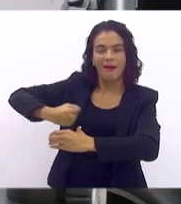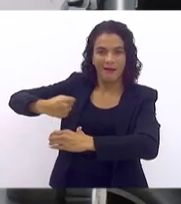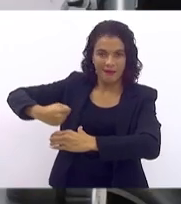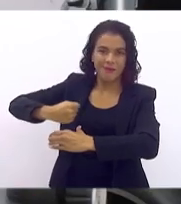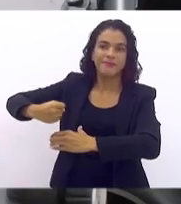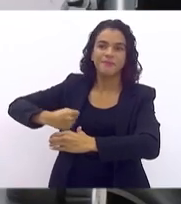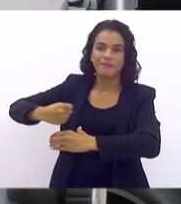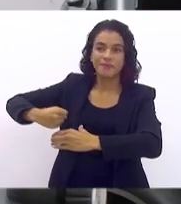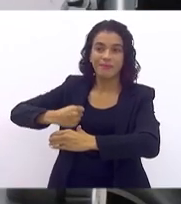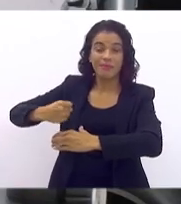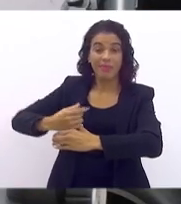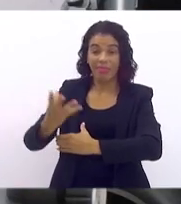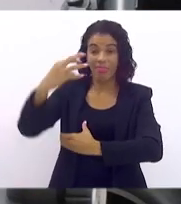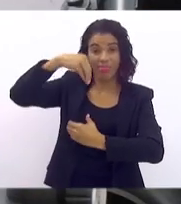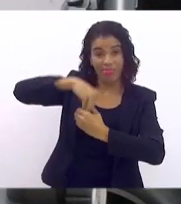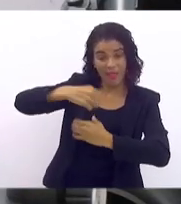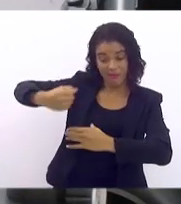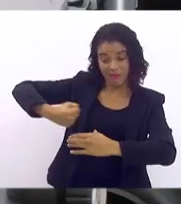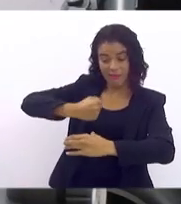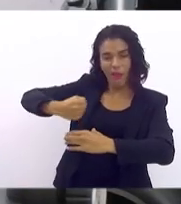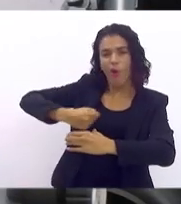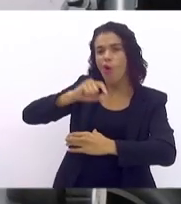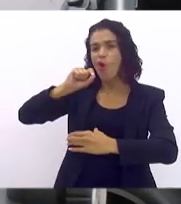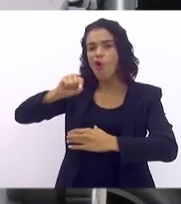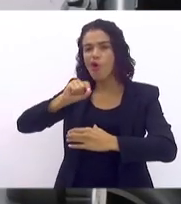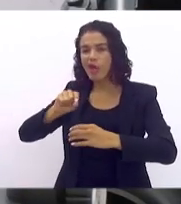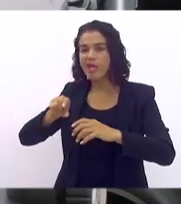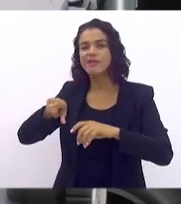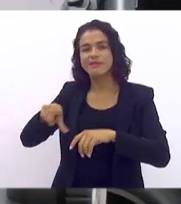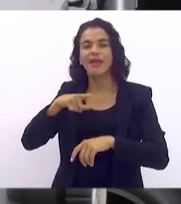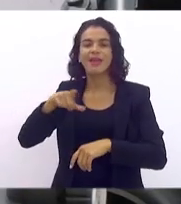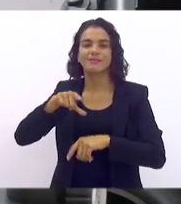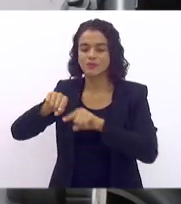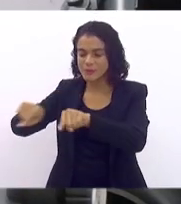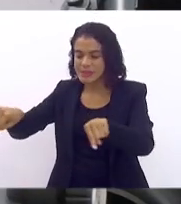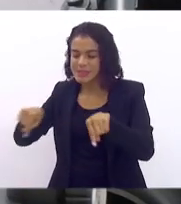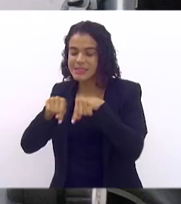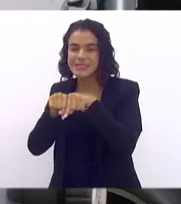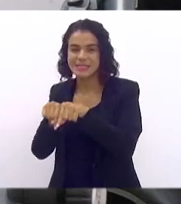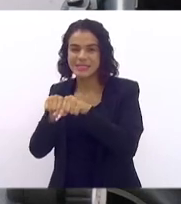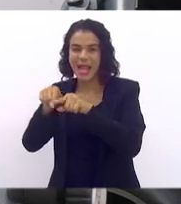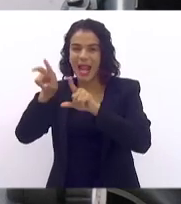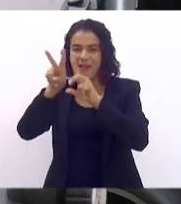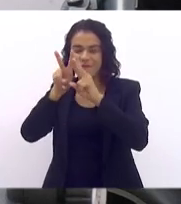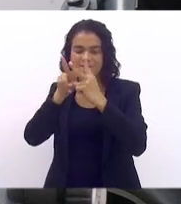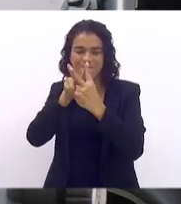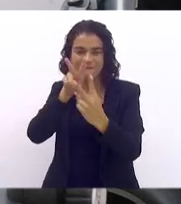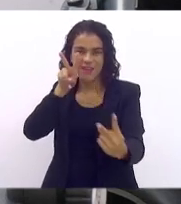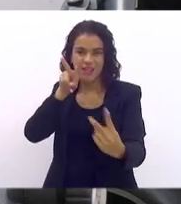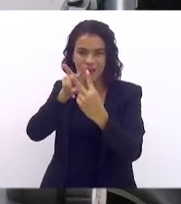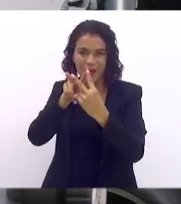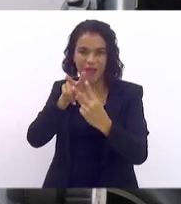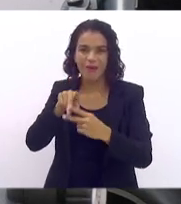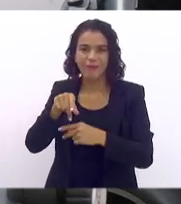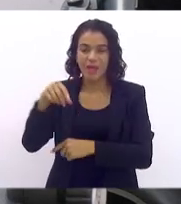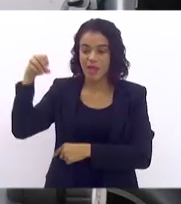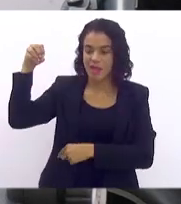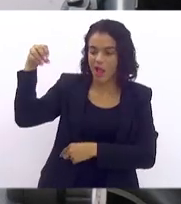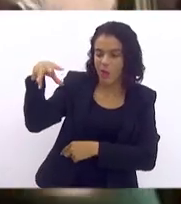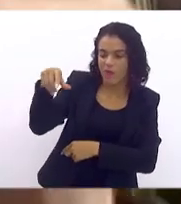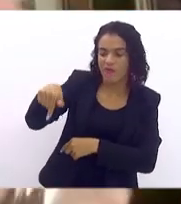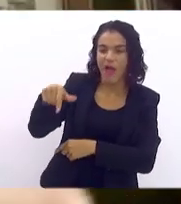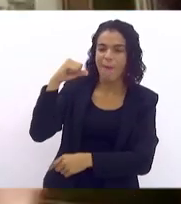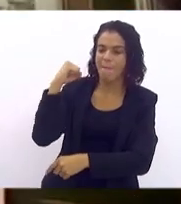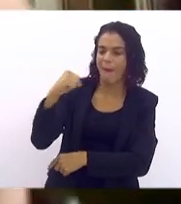né? E dentro dessas panelas, eles têm salas, onde você tem a sala de luz, que é onde eles vão matar